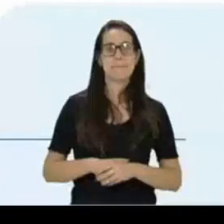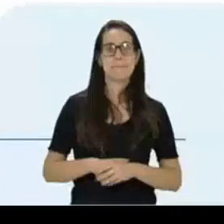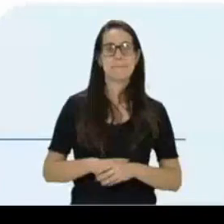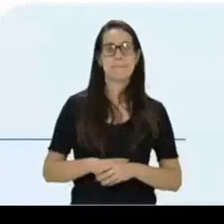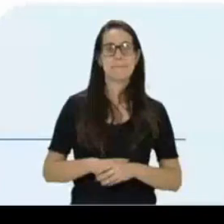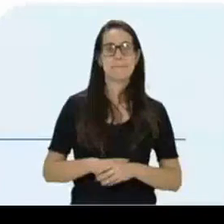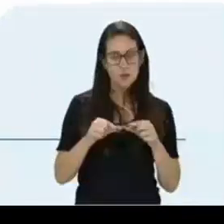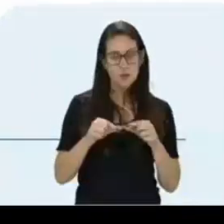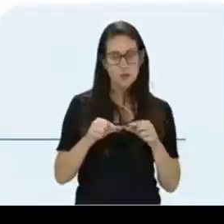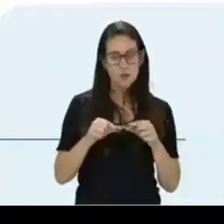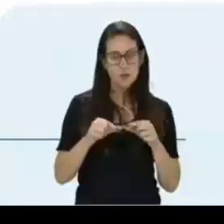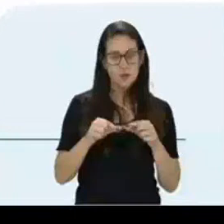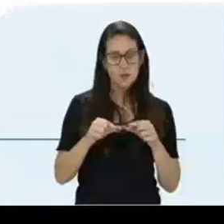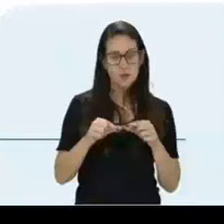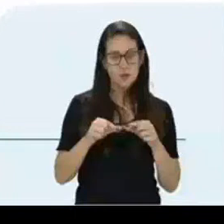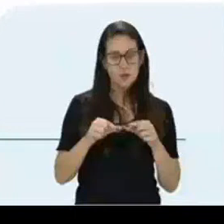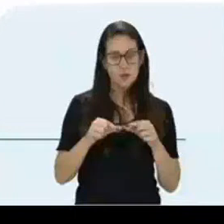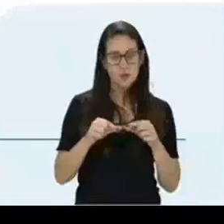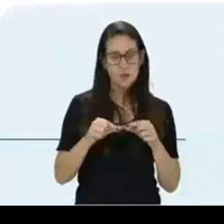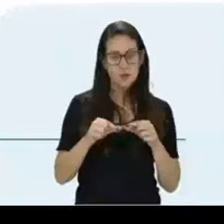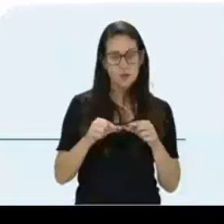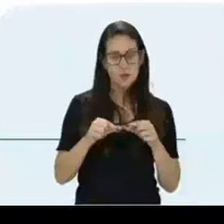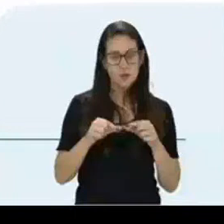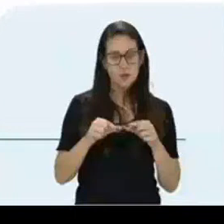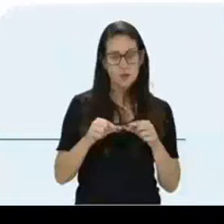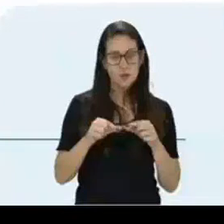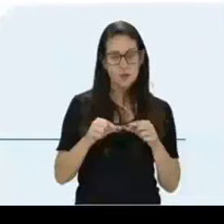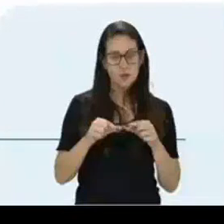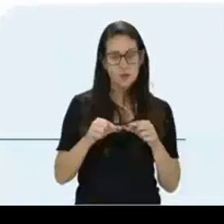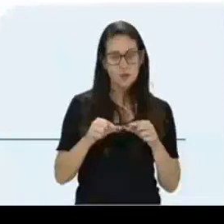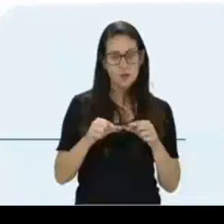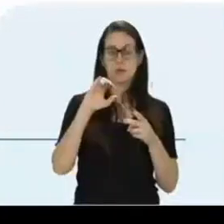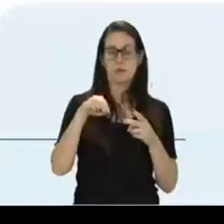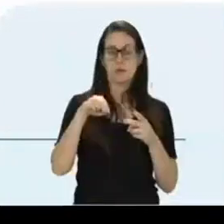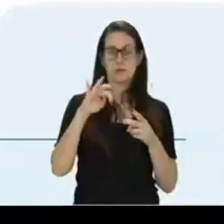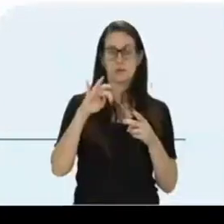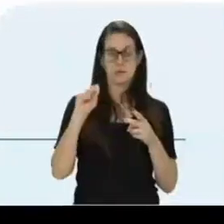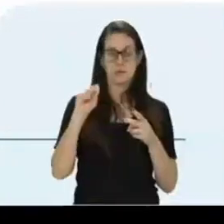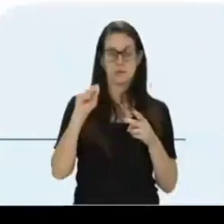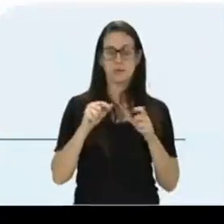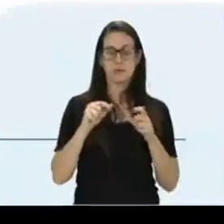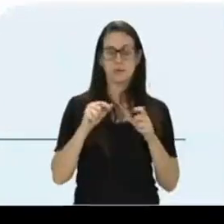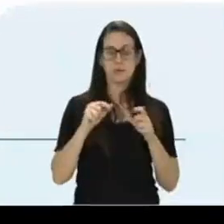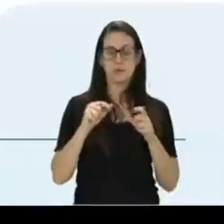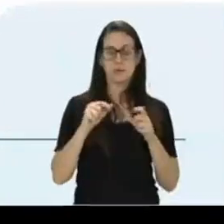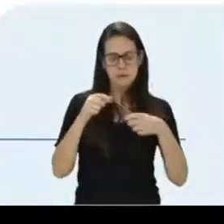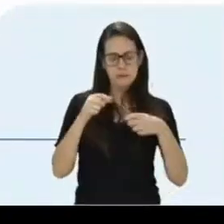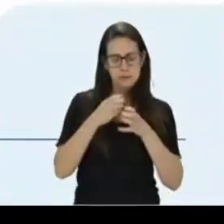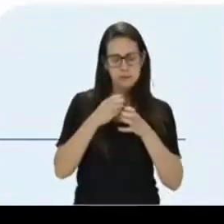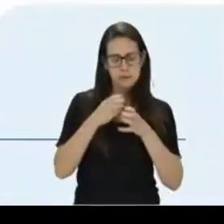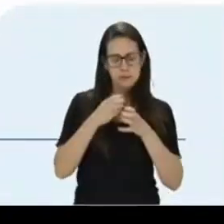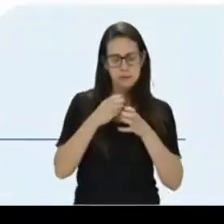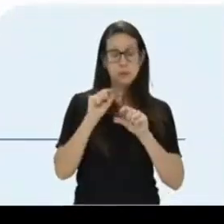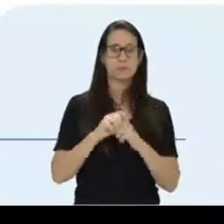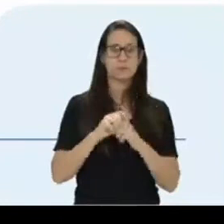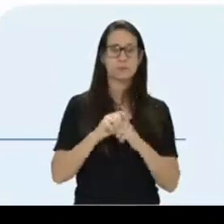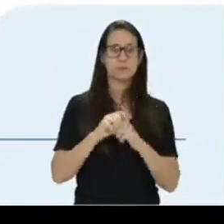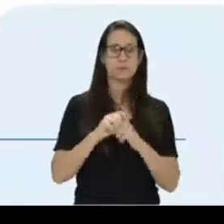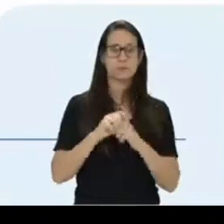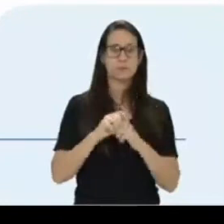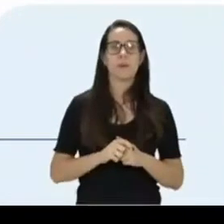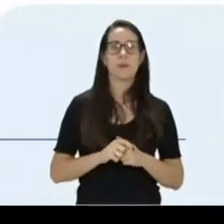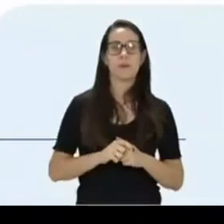as lâminas de células eucariontes. Então, nós vamos ver, nas lâminas das células eucariontes, nós vamos